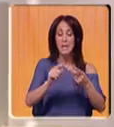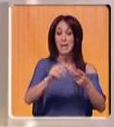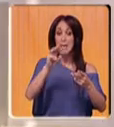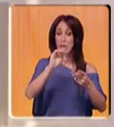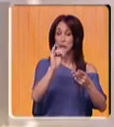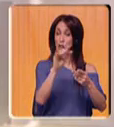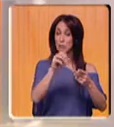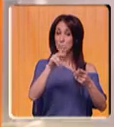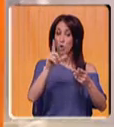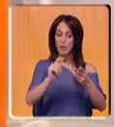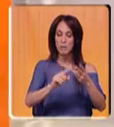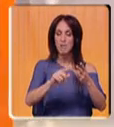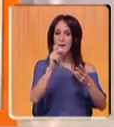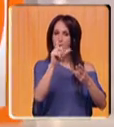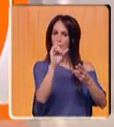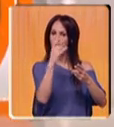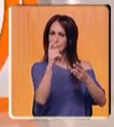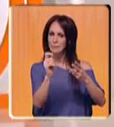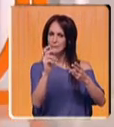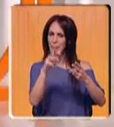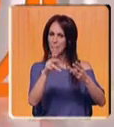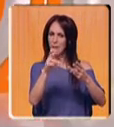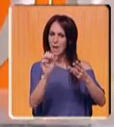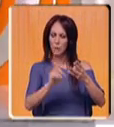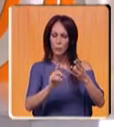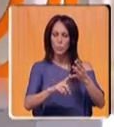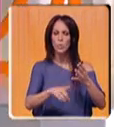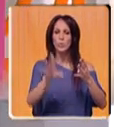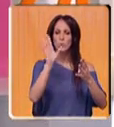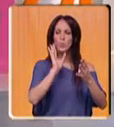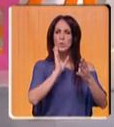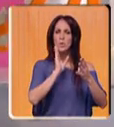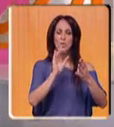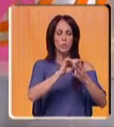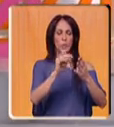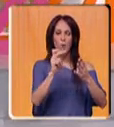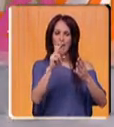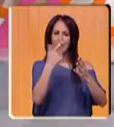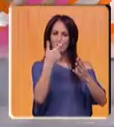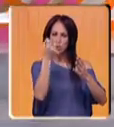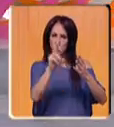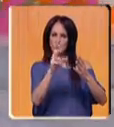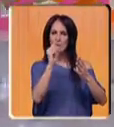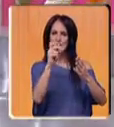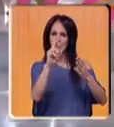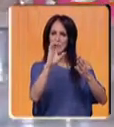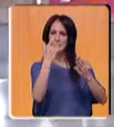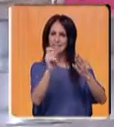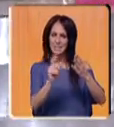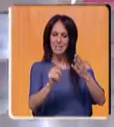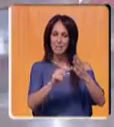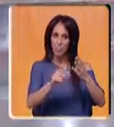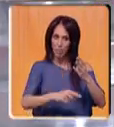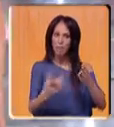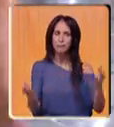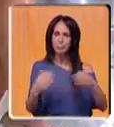Oliveira, estava a Alice Amaro, estava o Guilherme Arthur Garcia Colmer, também, eu. Se não estou em erro. Eram os quatro da vida airada. E como é que surge